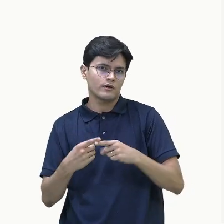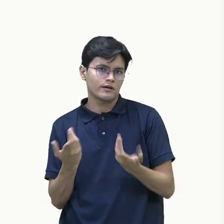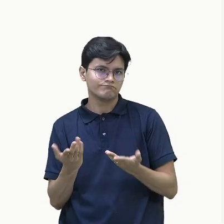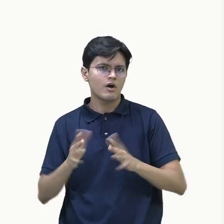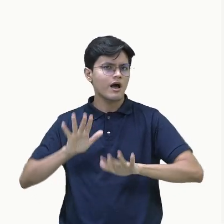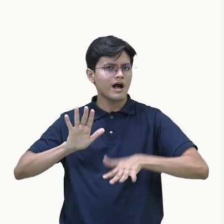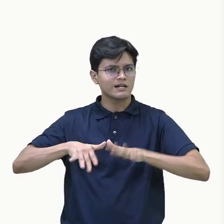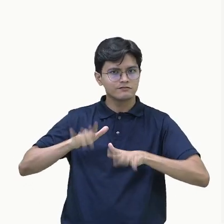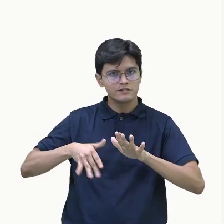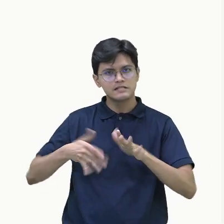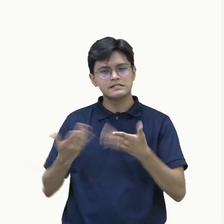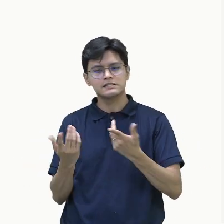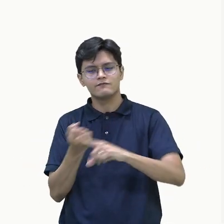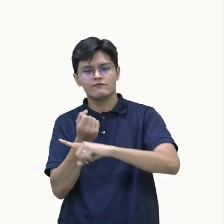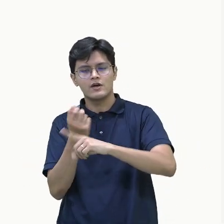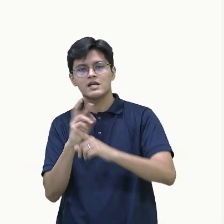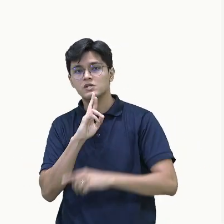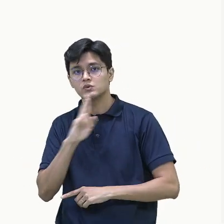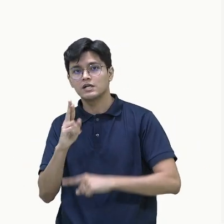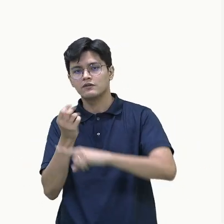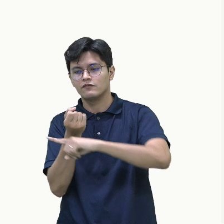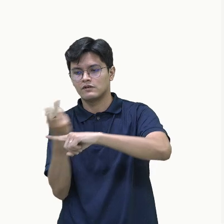lá, temos aqui, ó,